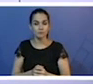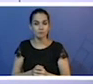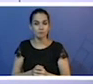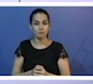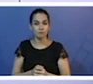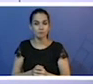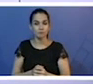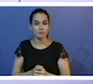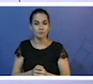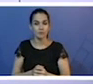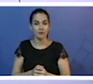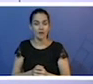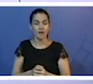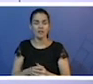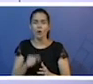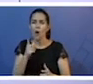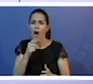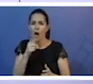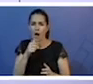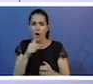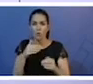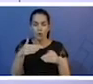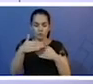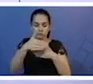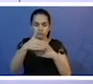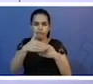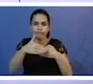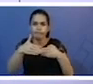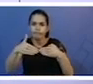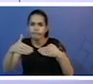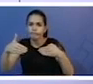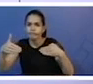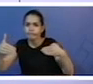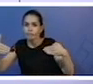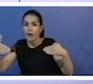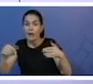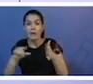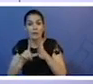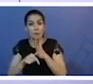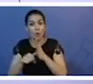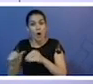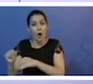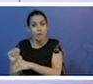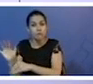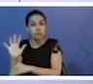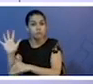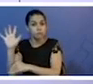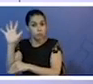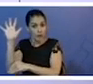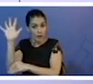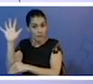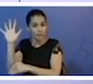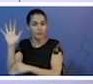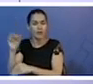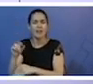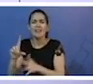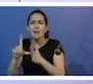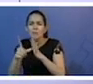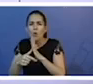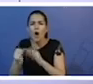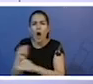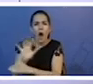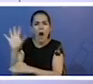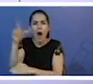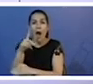a água ela é represada, em tanques bem rasos, para que ele evapore facilmente. Após a evaporação da água, esse sal